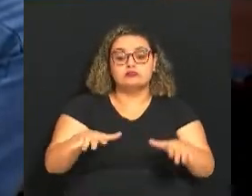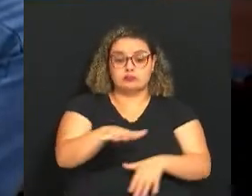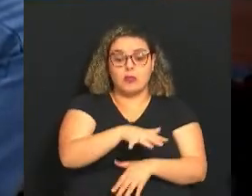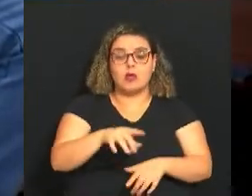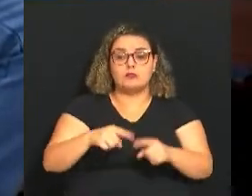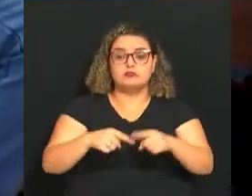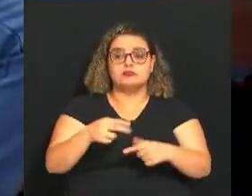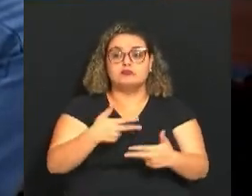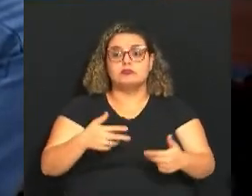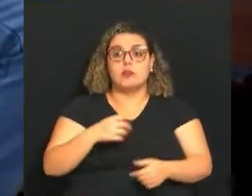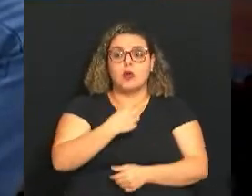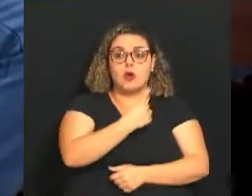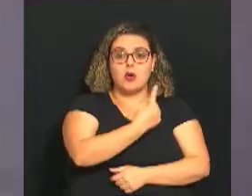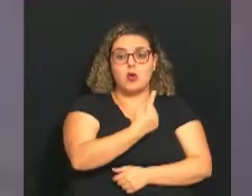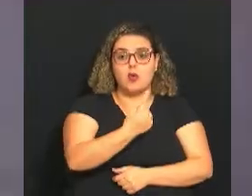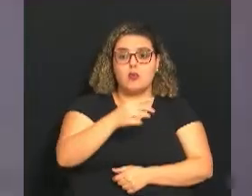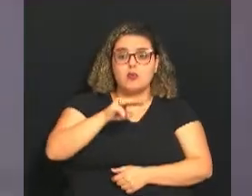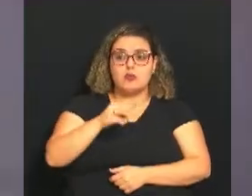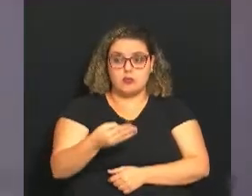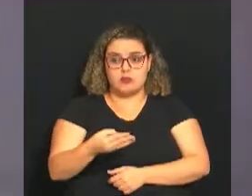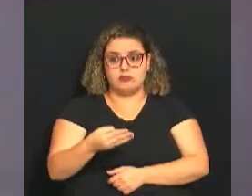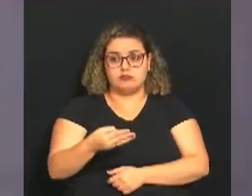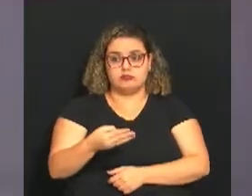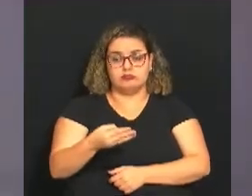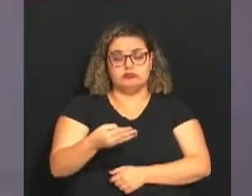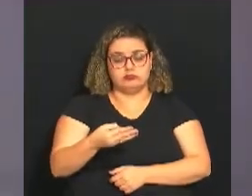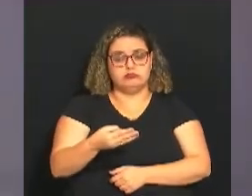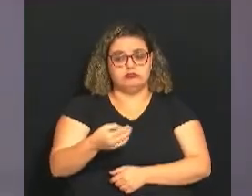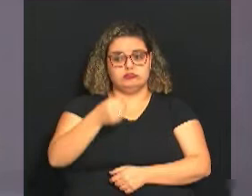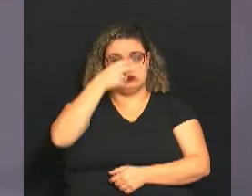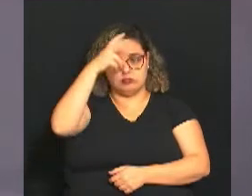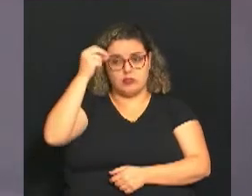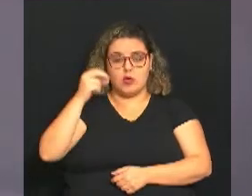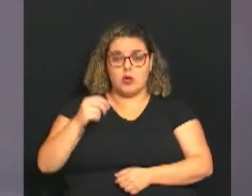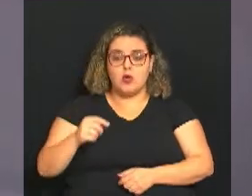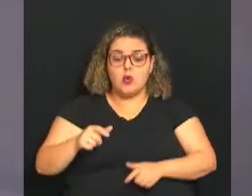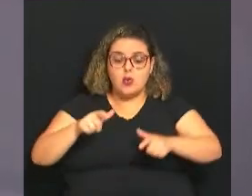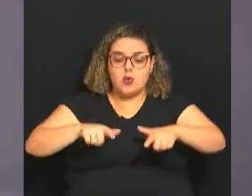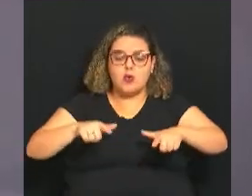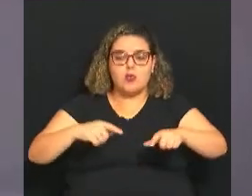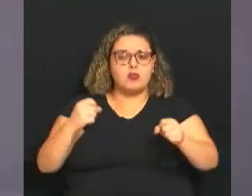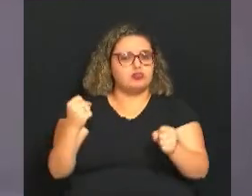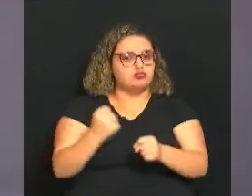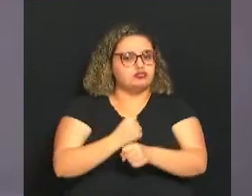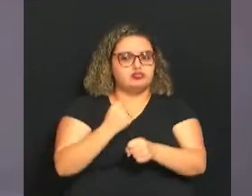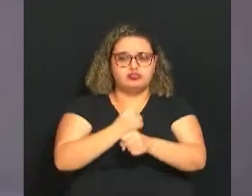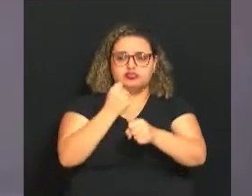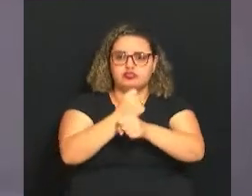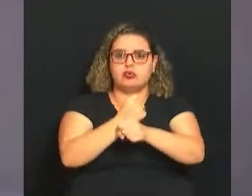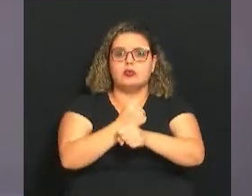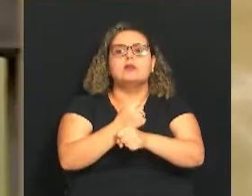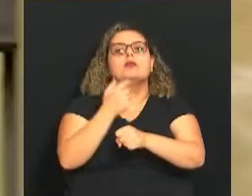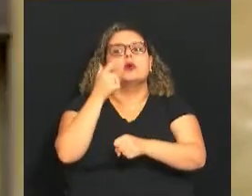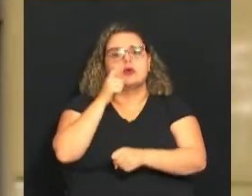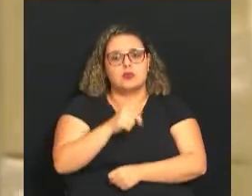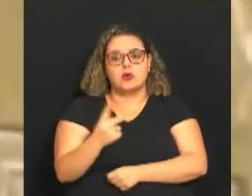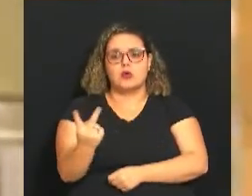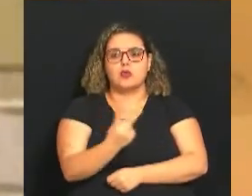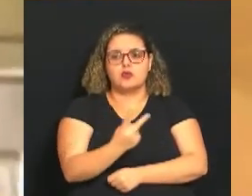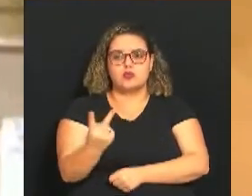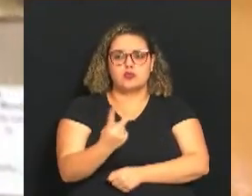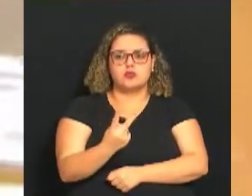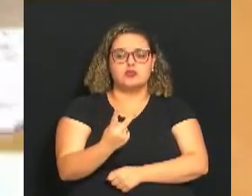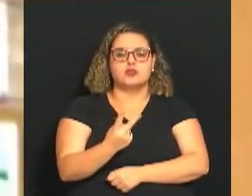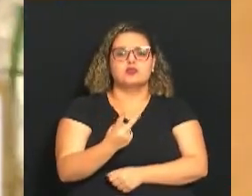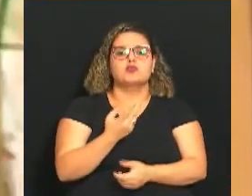11 milhões para a Prefeitura. Os prédios serão totalmente reformados para abrigar 2 escolas de educação